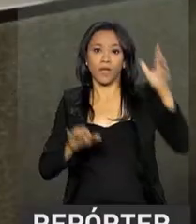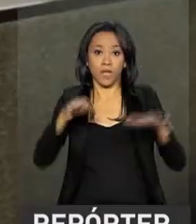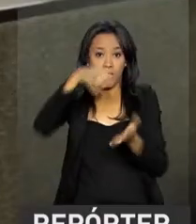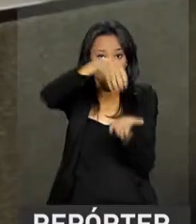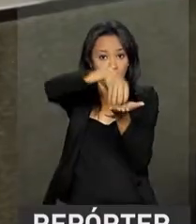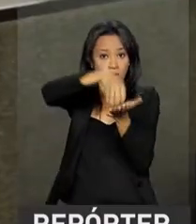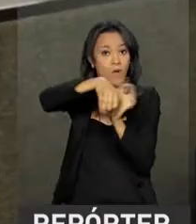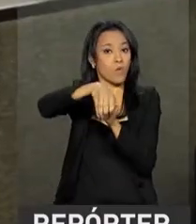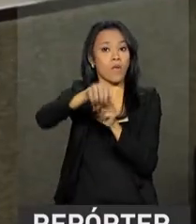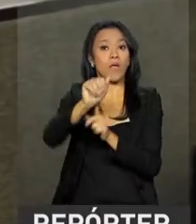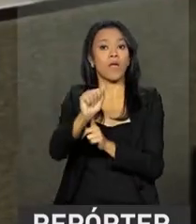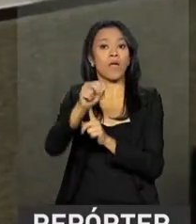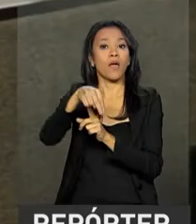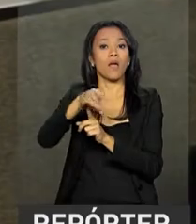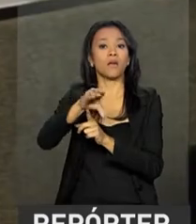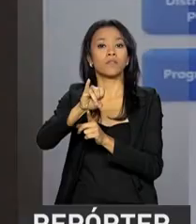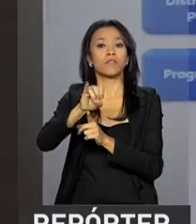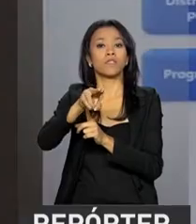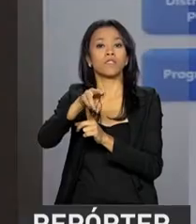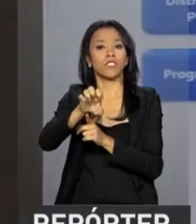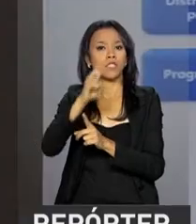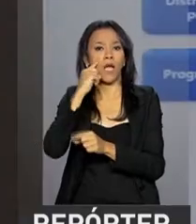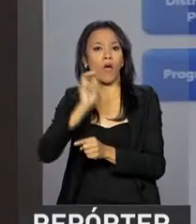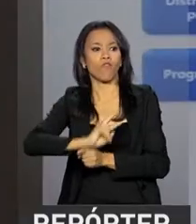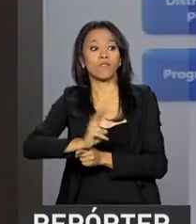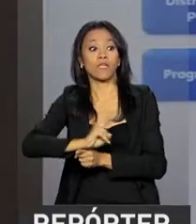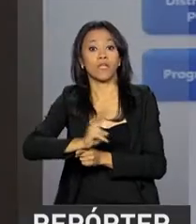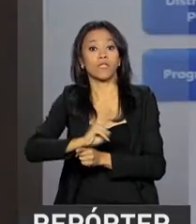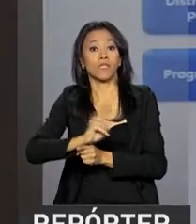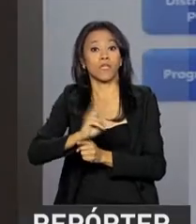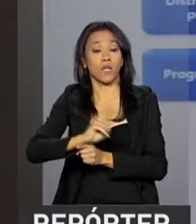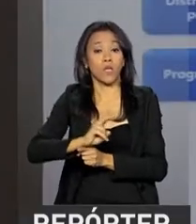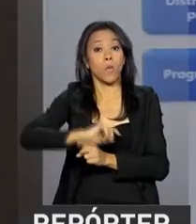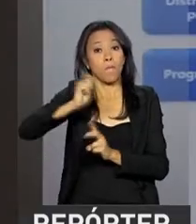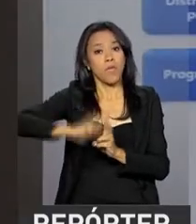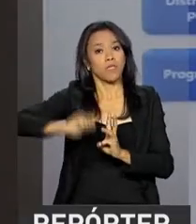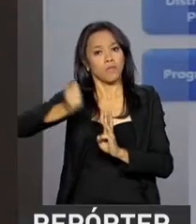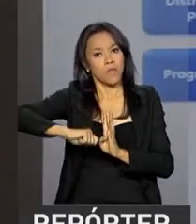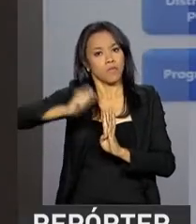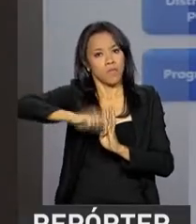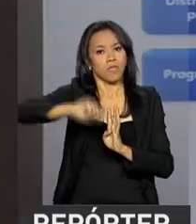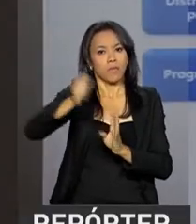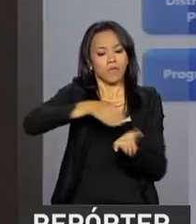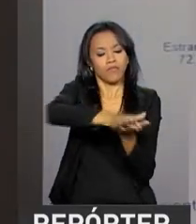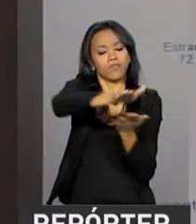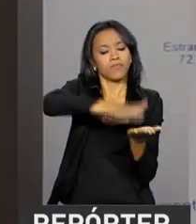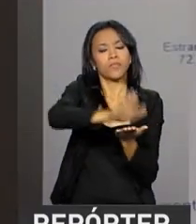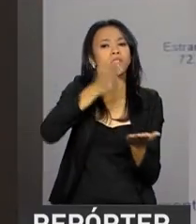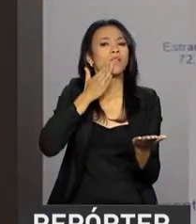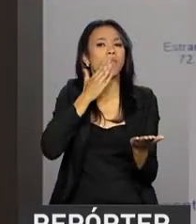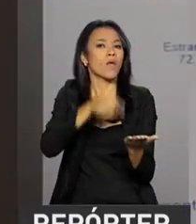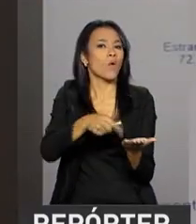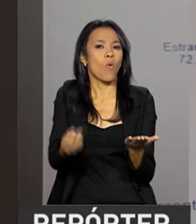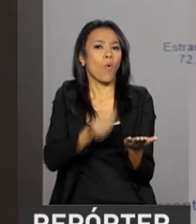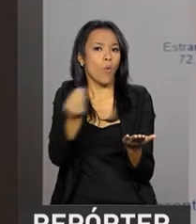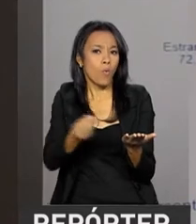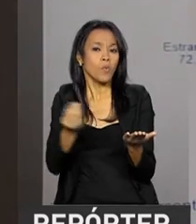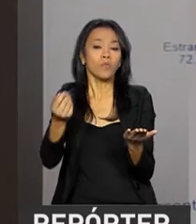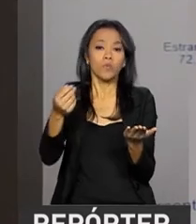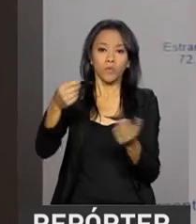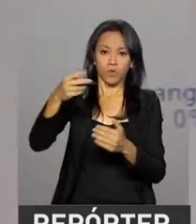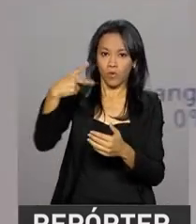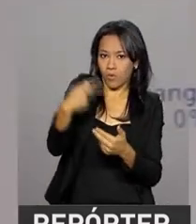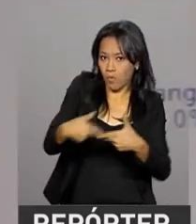dessa lei a partir de agora uma publicação mensal traz as principais informações sobre a participação de obras nacionais